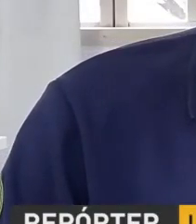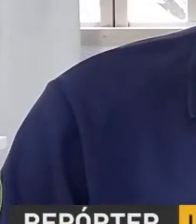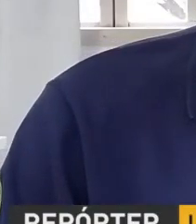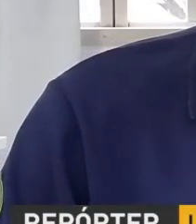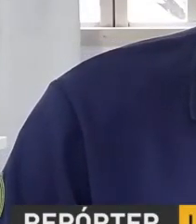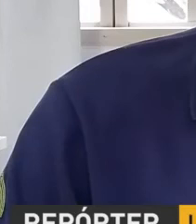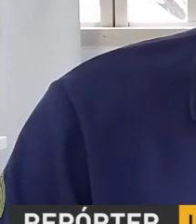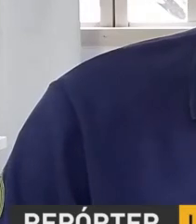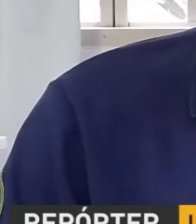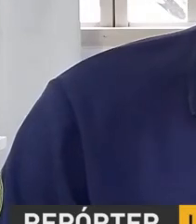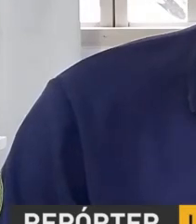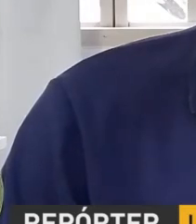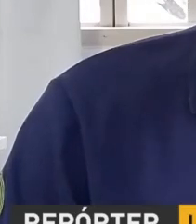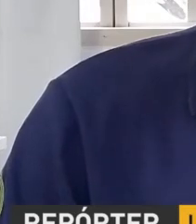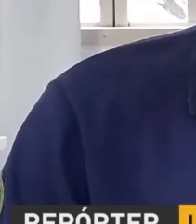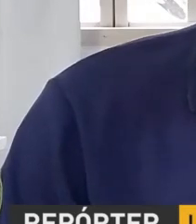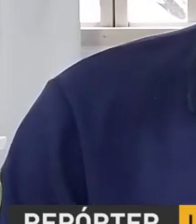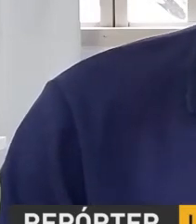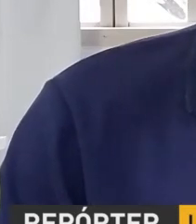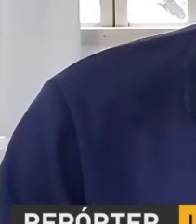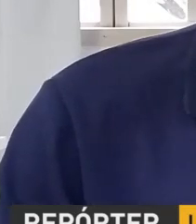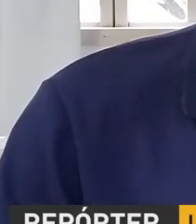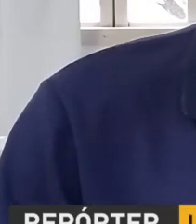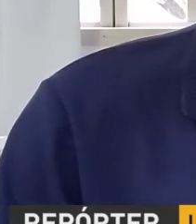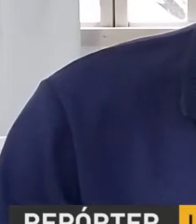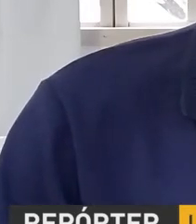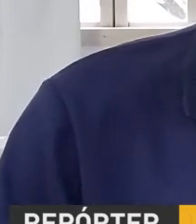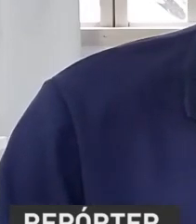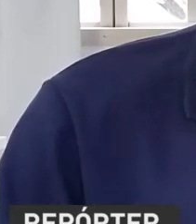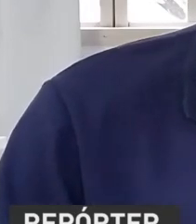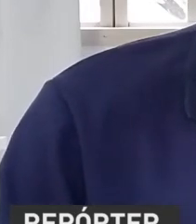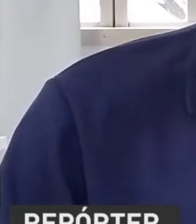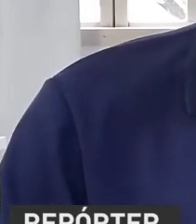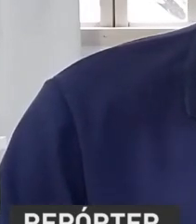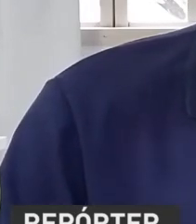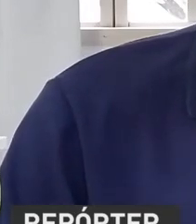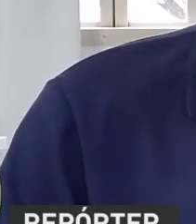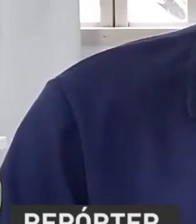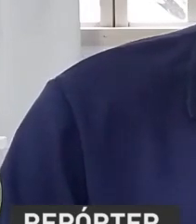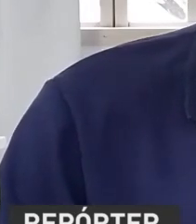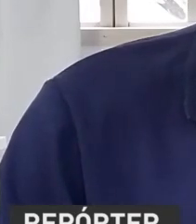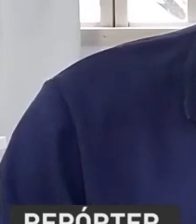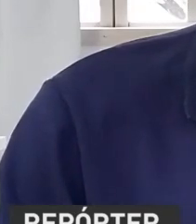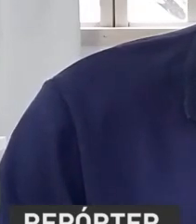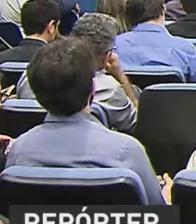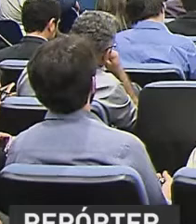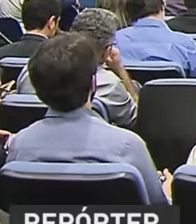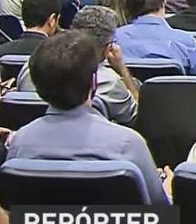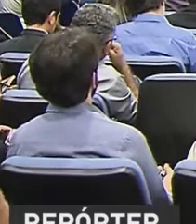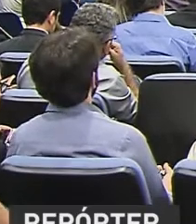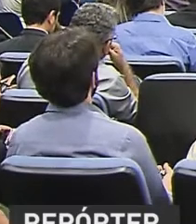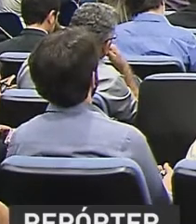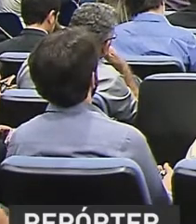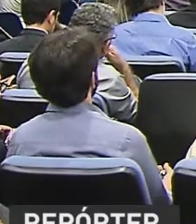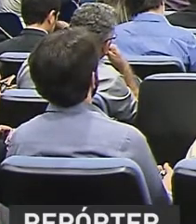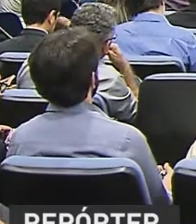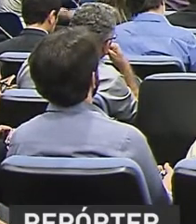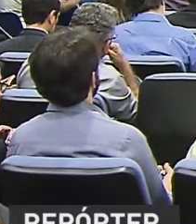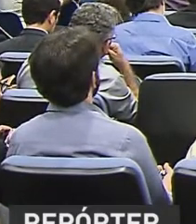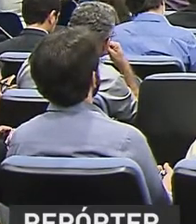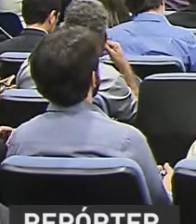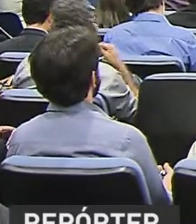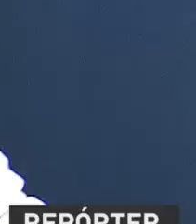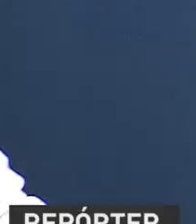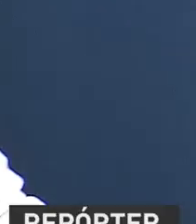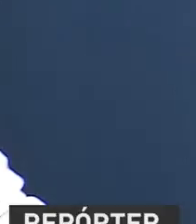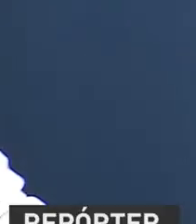de produção mas sim em todos os campos onde o produtor possa procurar a nossa rua é um trabalho que vai ganhar